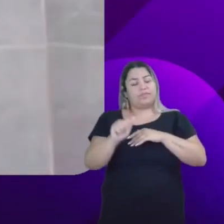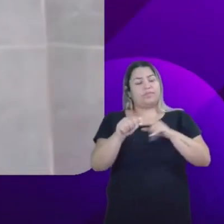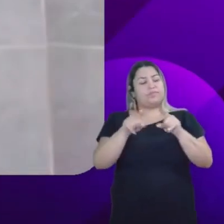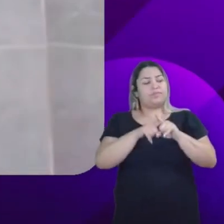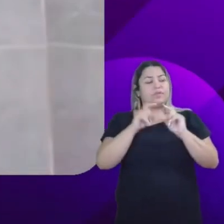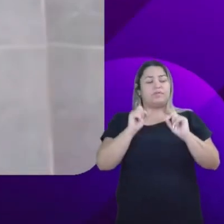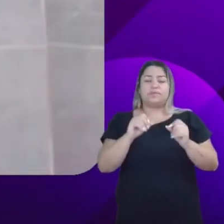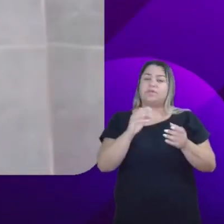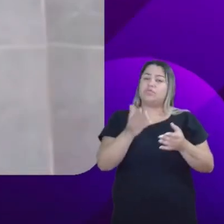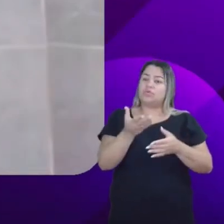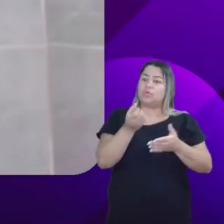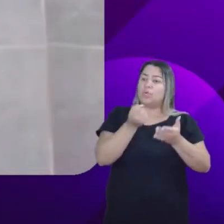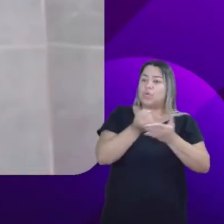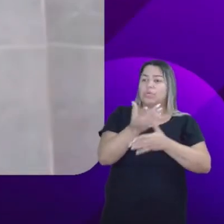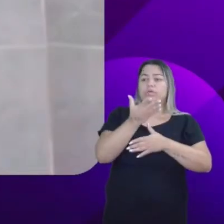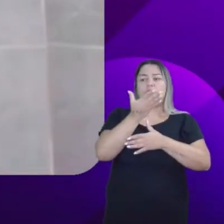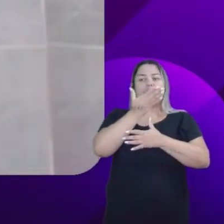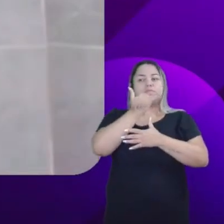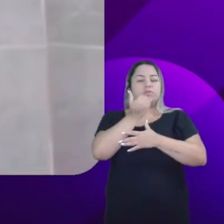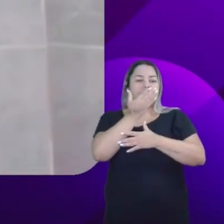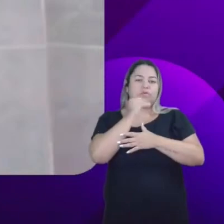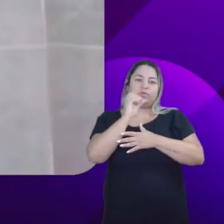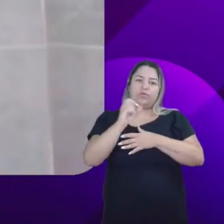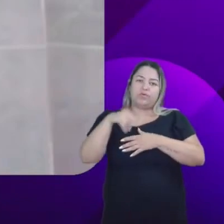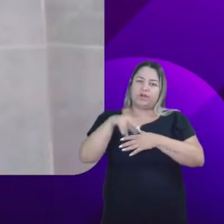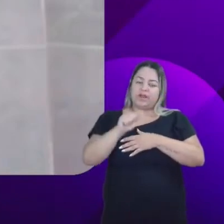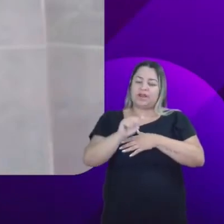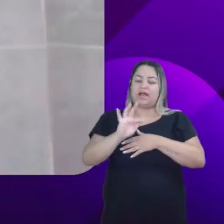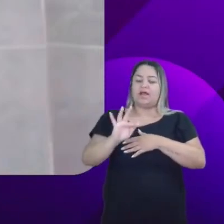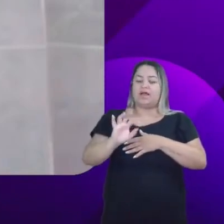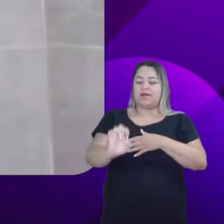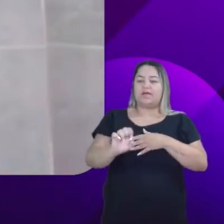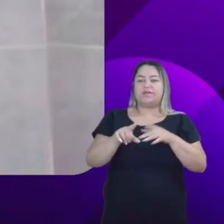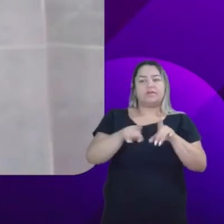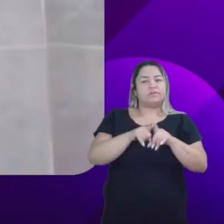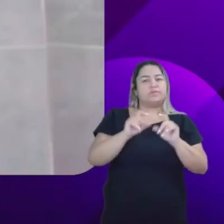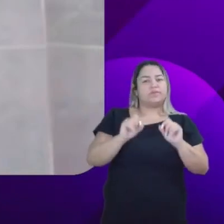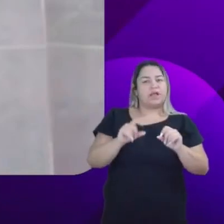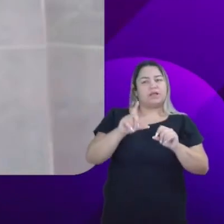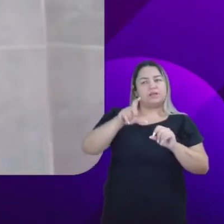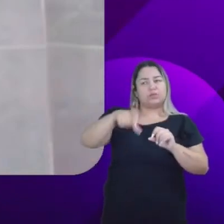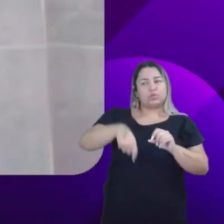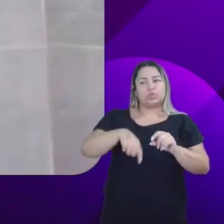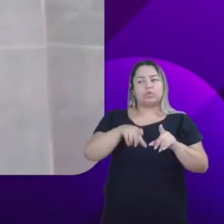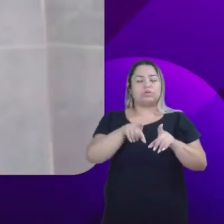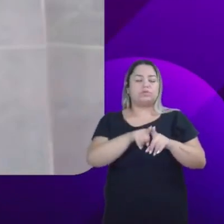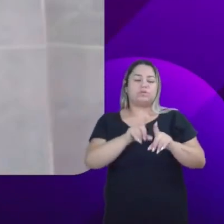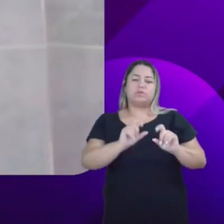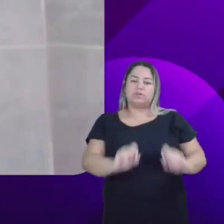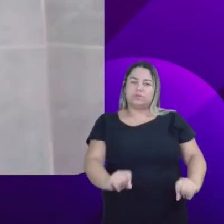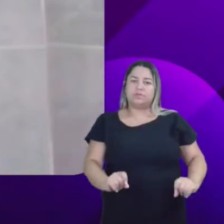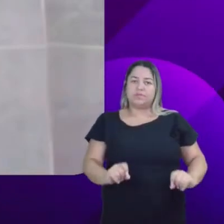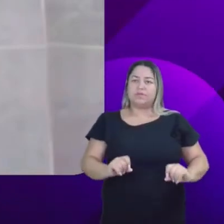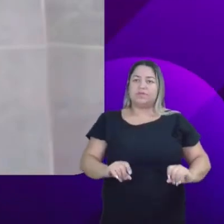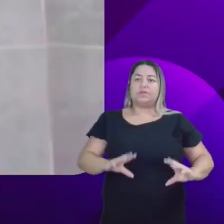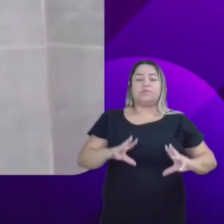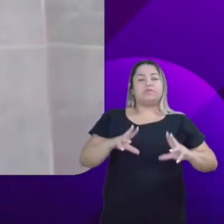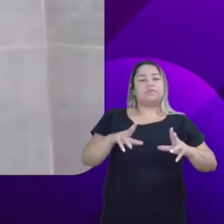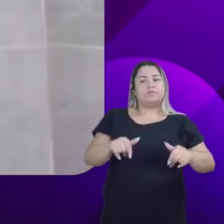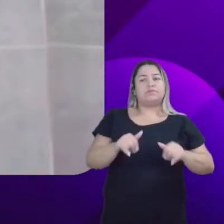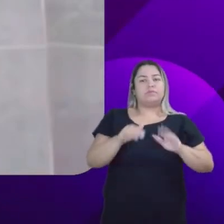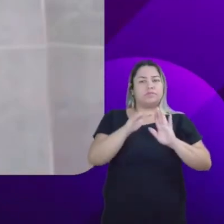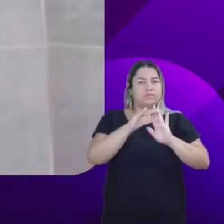Aquisição de Alimentos, né, o PRONAF, e aí vem as linhas de créditos, inclusive linhas de créditos